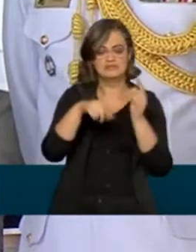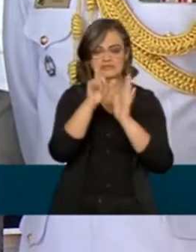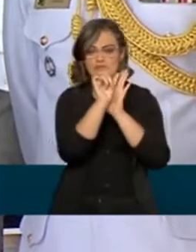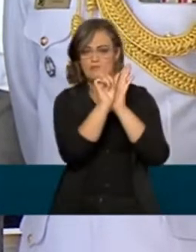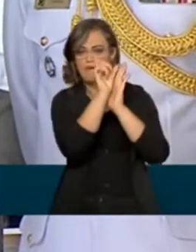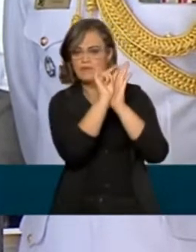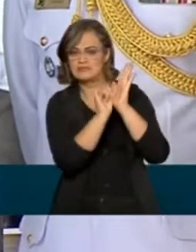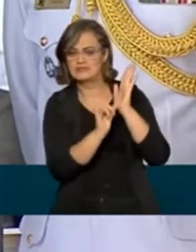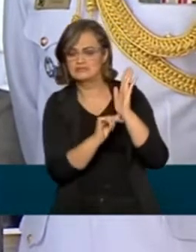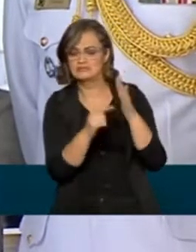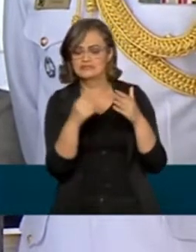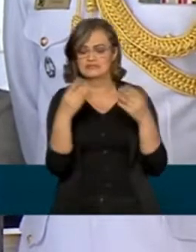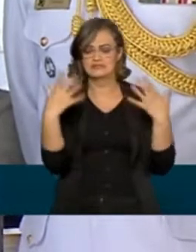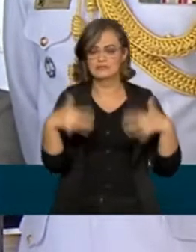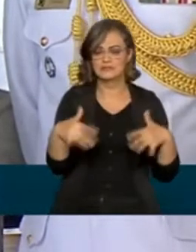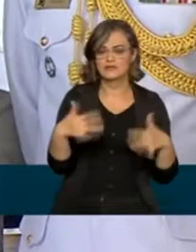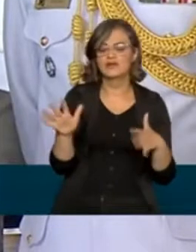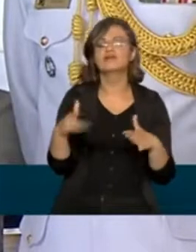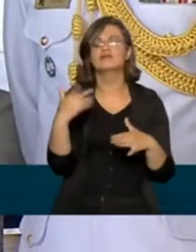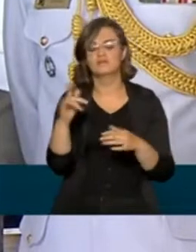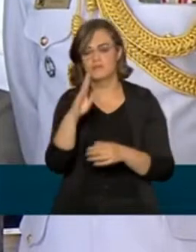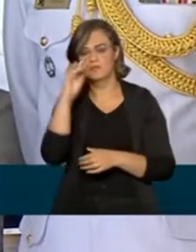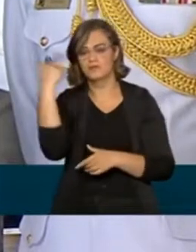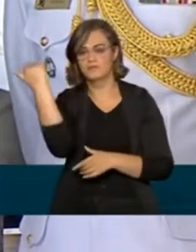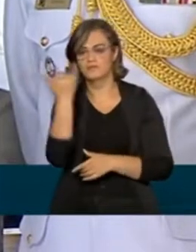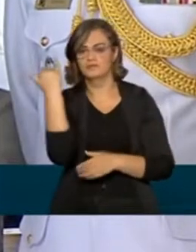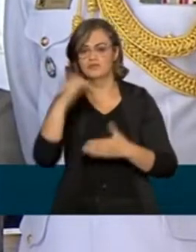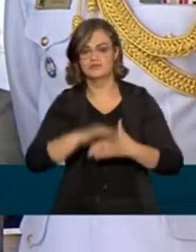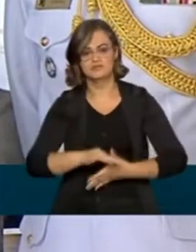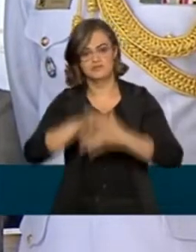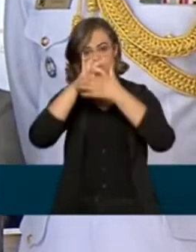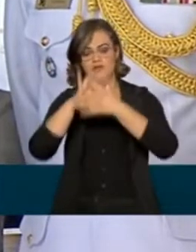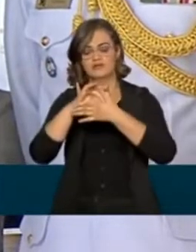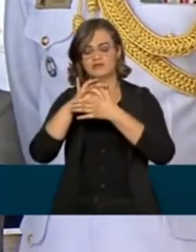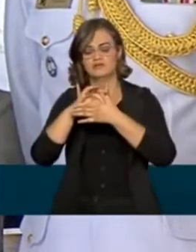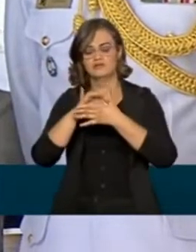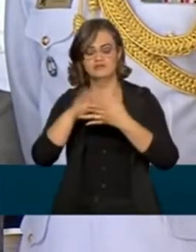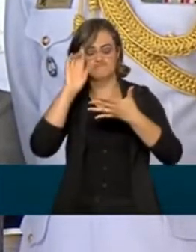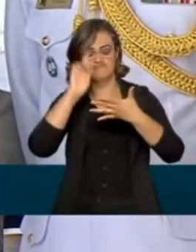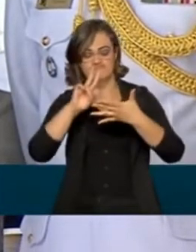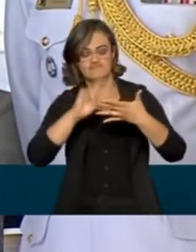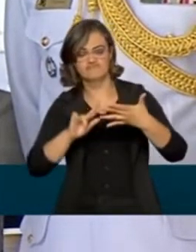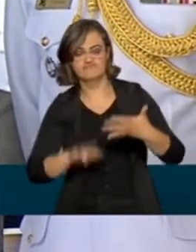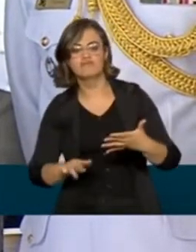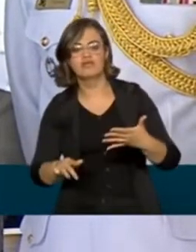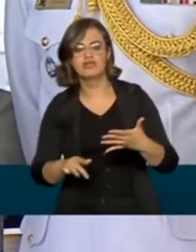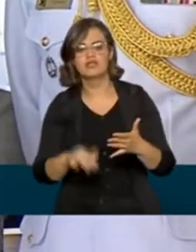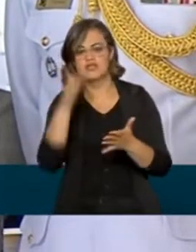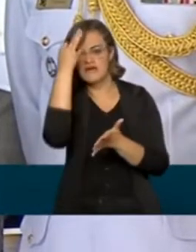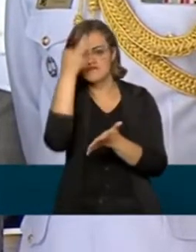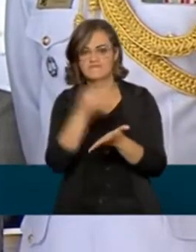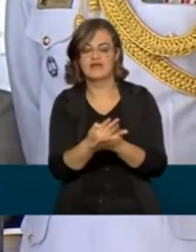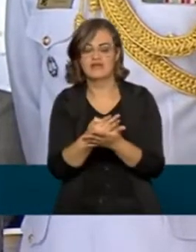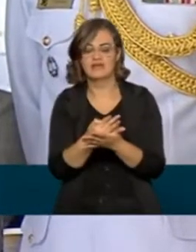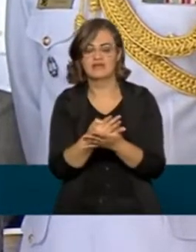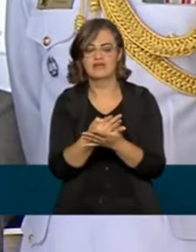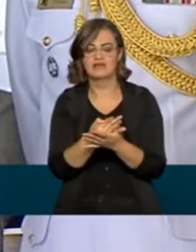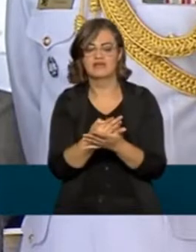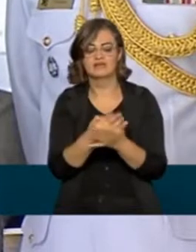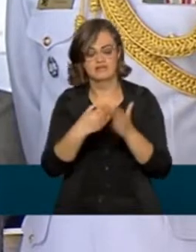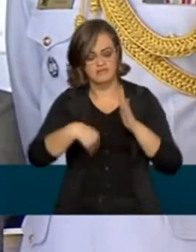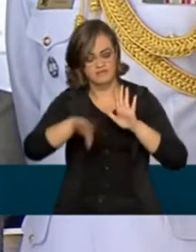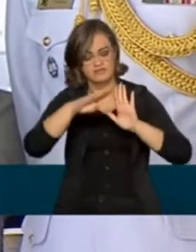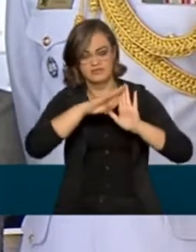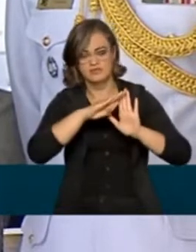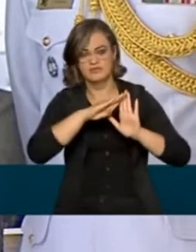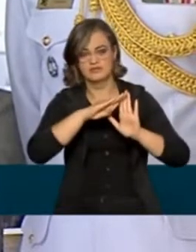orçamentárias, sobressai a liderança dos comandantes em todos os níveis e a fé na missão das Forças